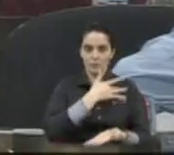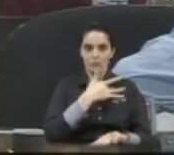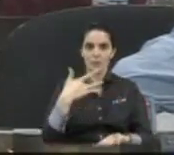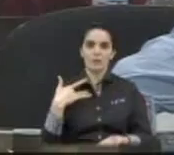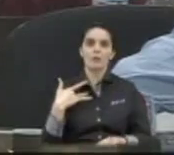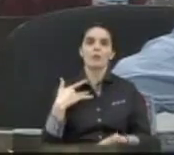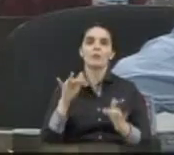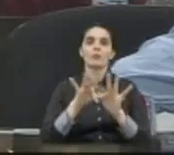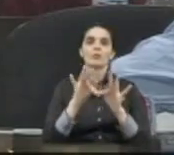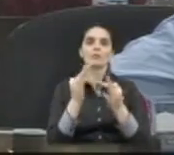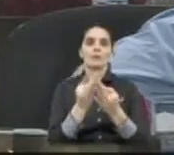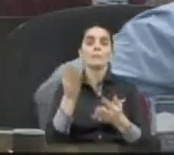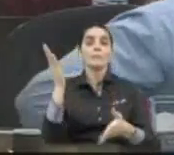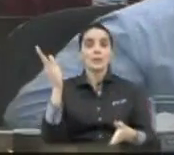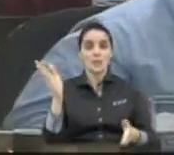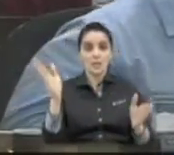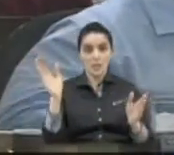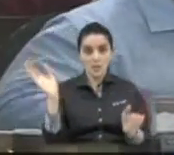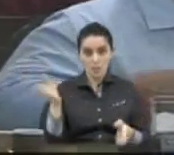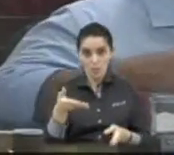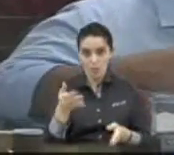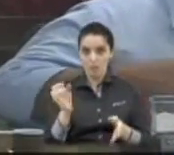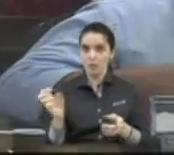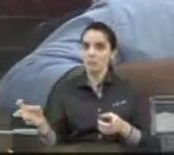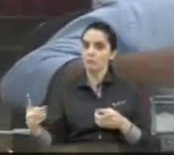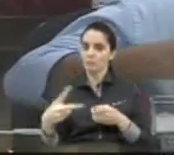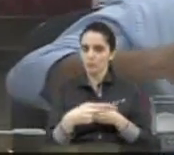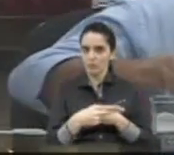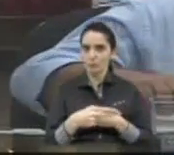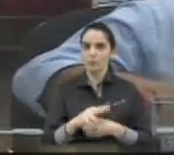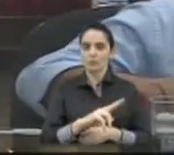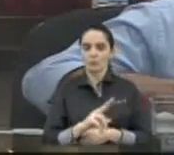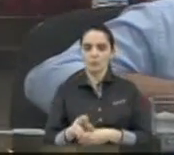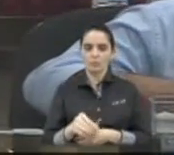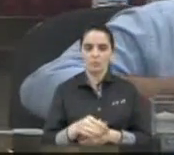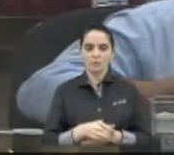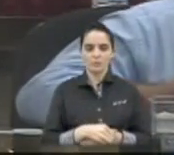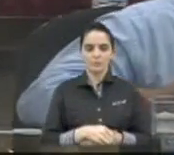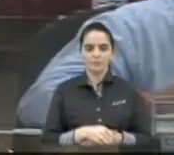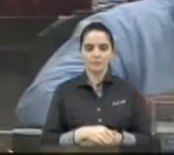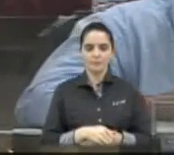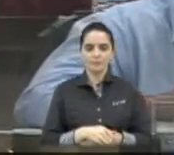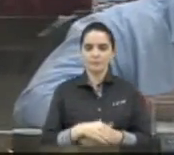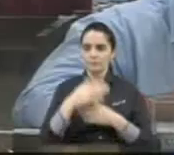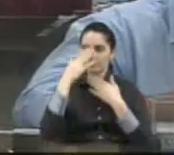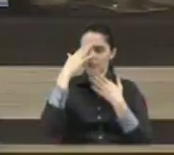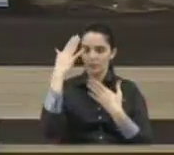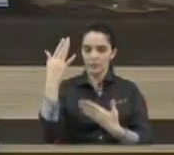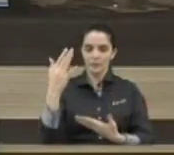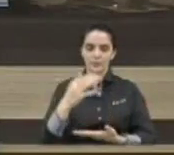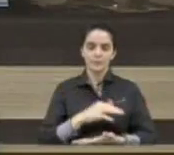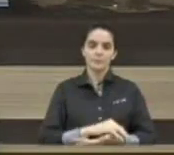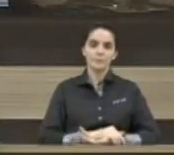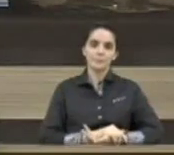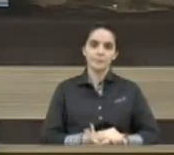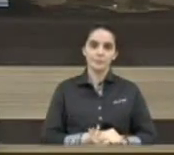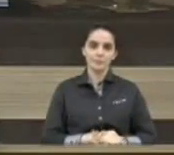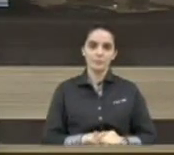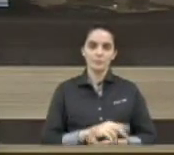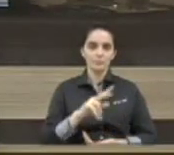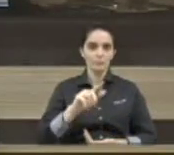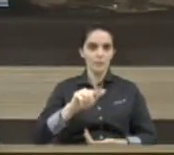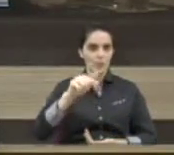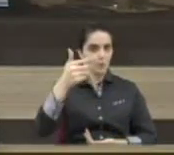Família já ter sido inaugurado com o nome dele e ainda não ter passado nessa Casa de Leis. Muito obrigado, senhor presidente. Mais